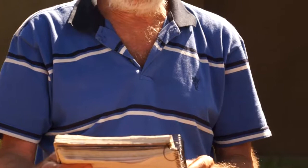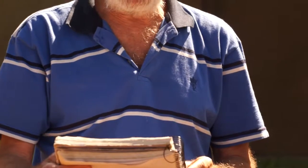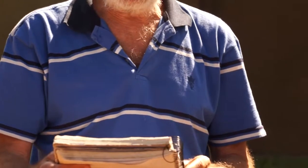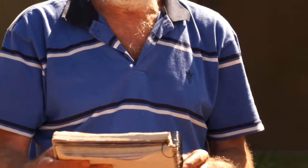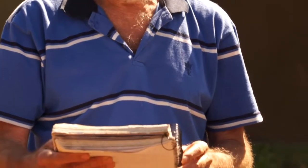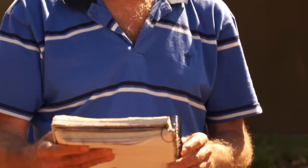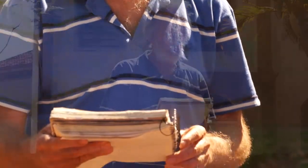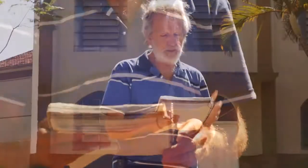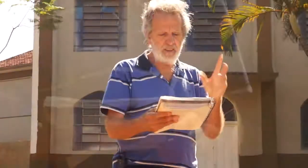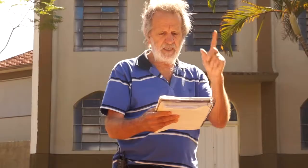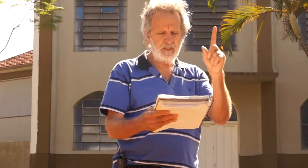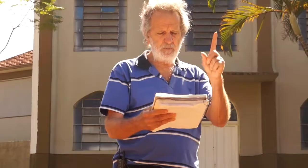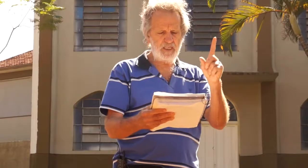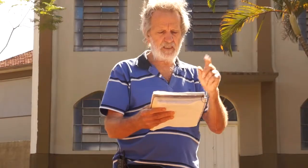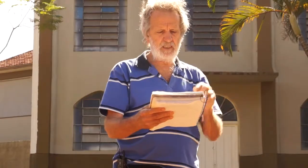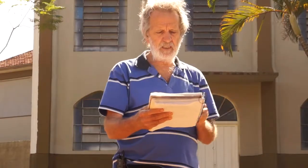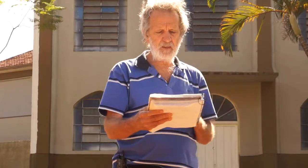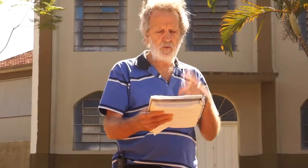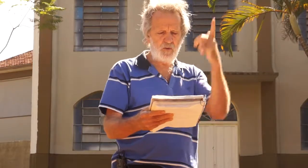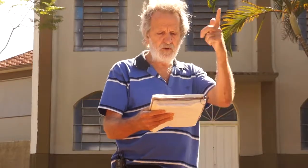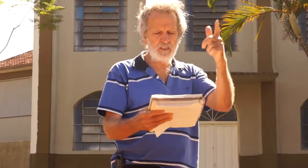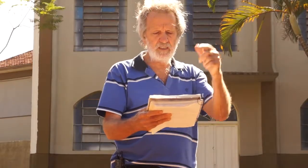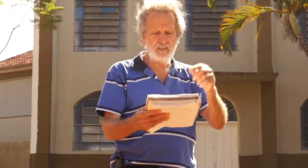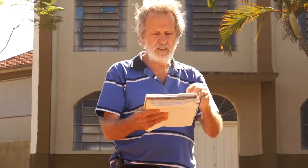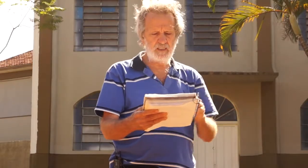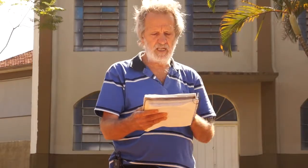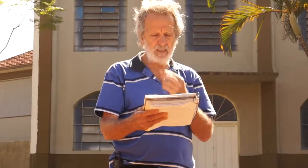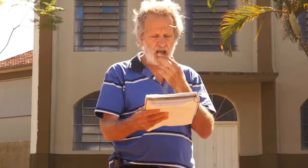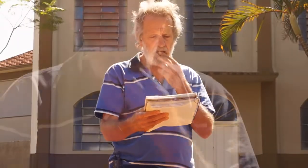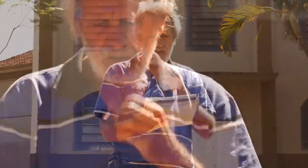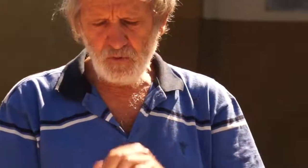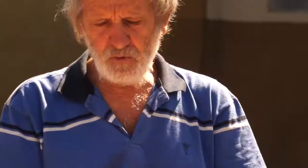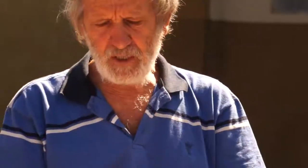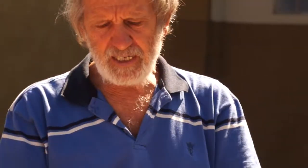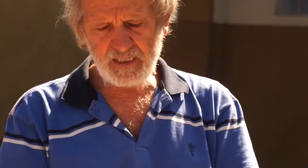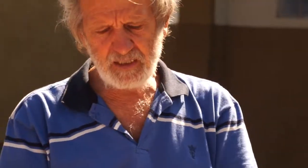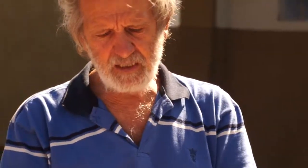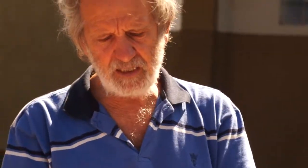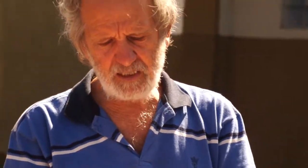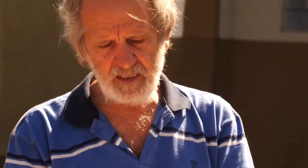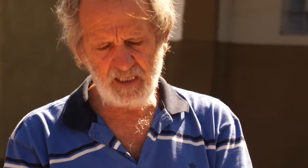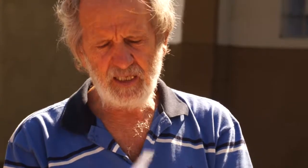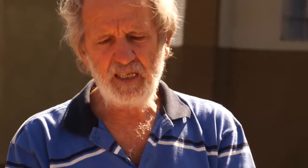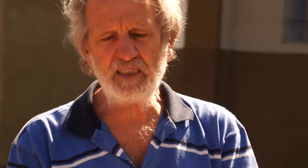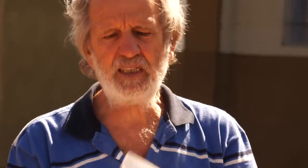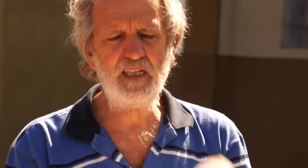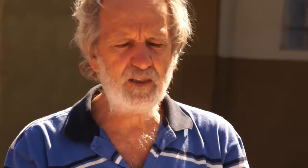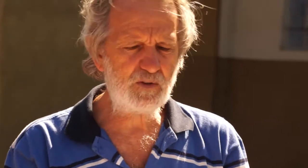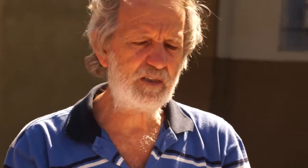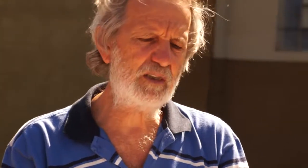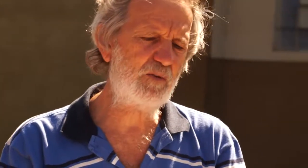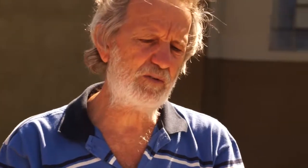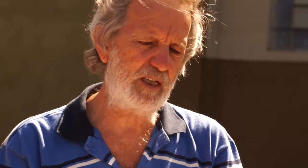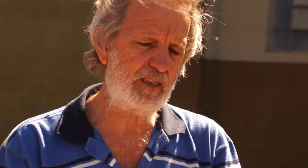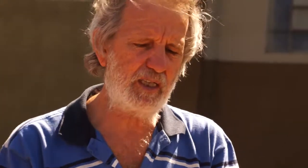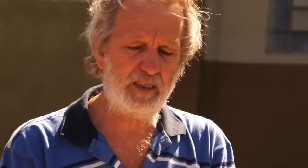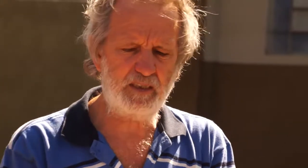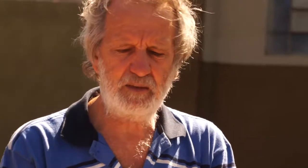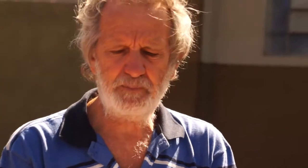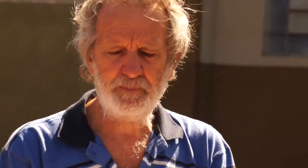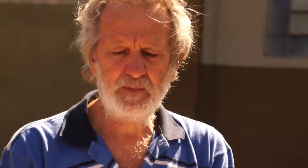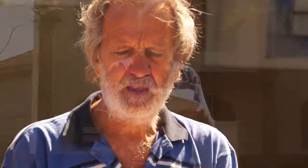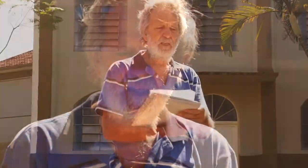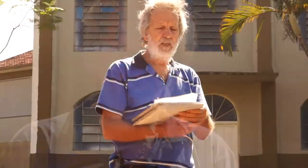foi meu lugar. Cumprirei então minha sina, com honra e dignidade, no lugar a que se destina anciãos de qualquer